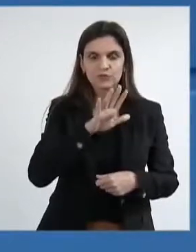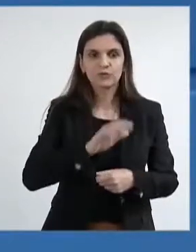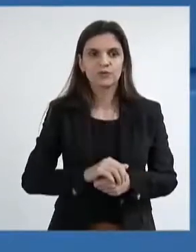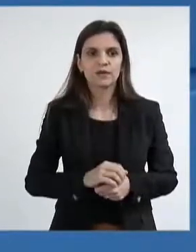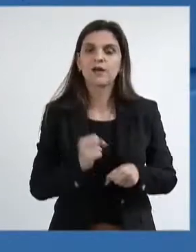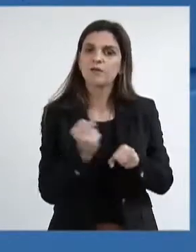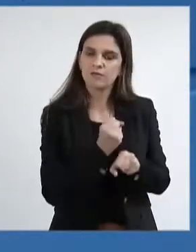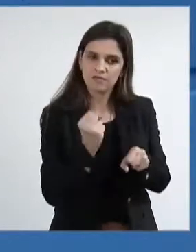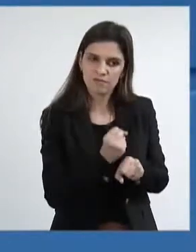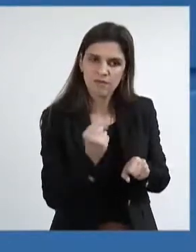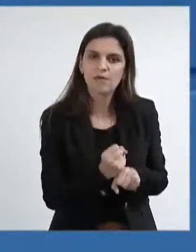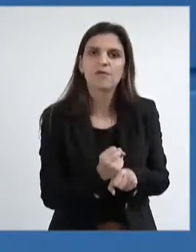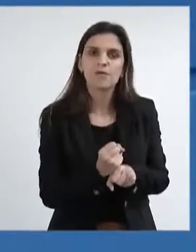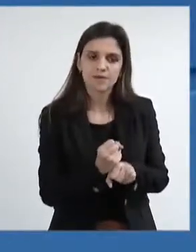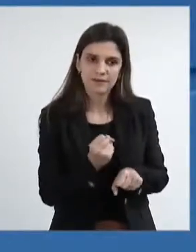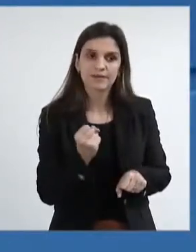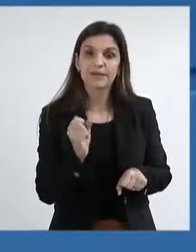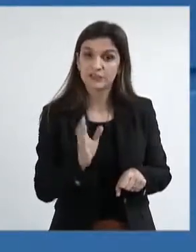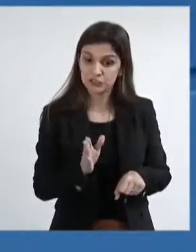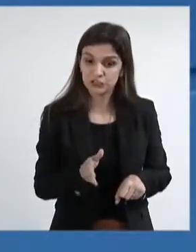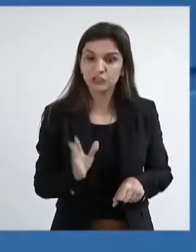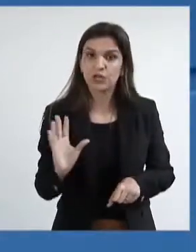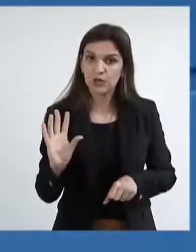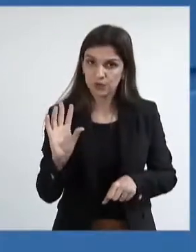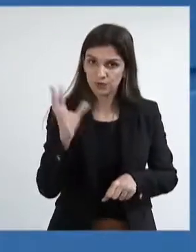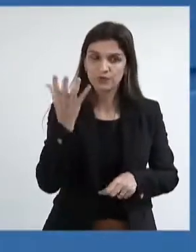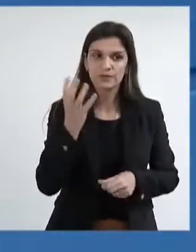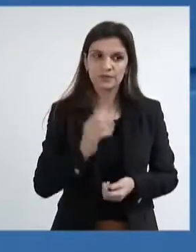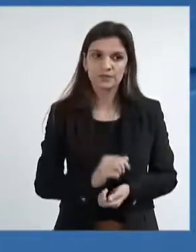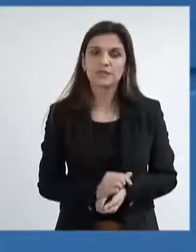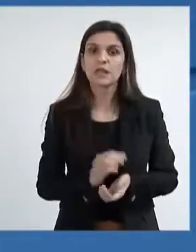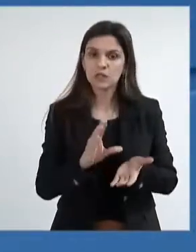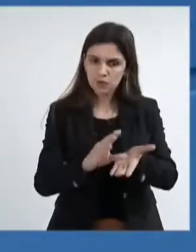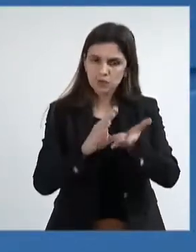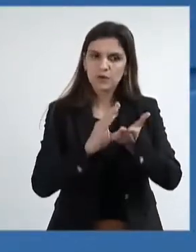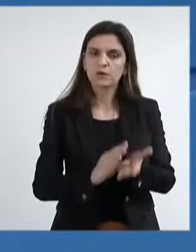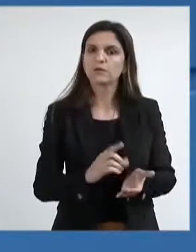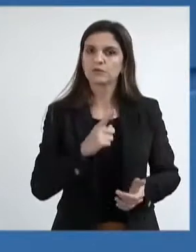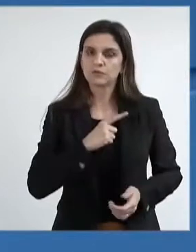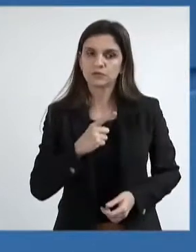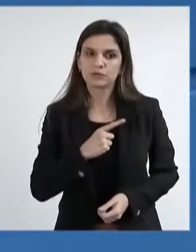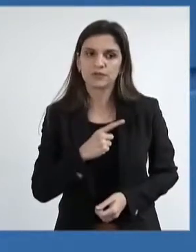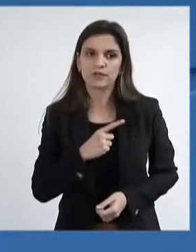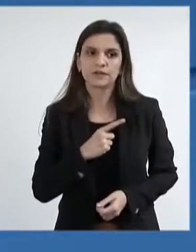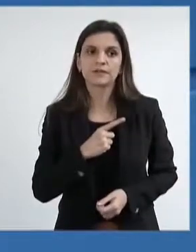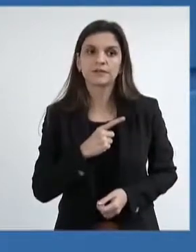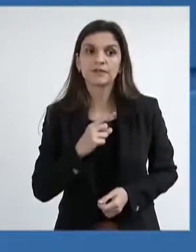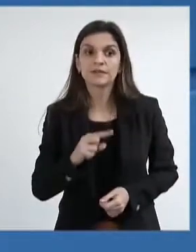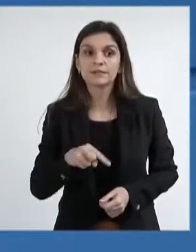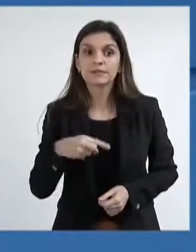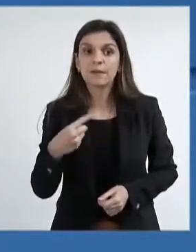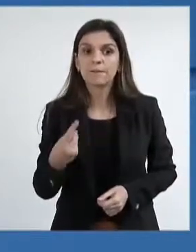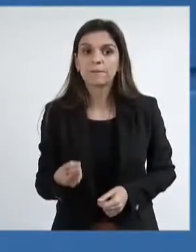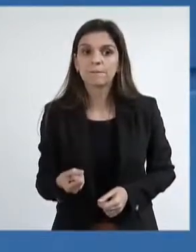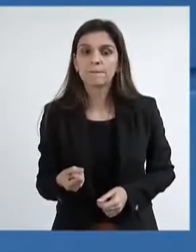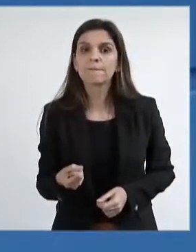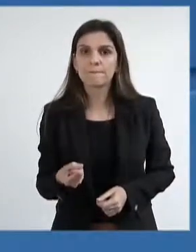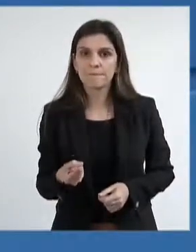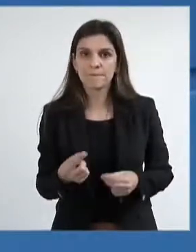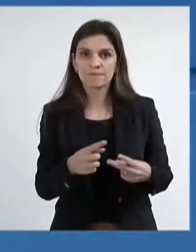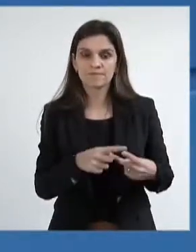que está em construção, essa primeira etapa tem um recurso garantido, e aí entra uma outra questão, deputado Neno. São